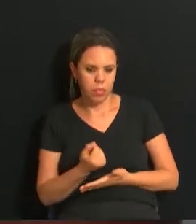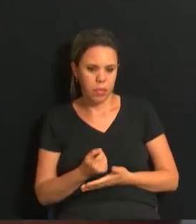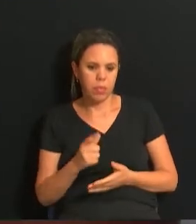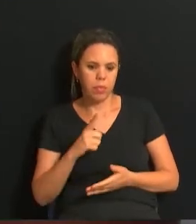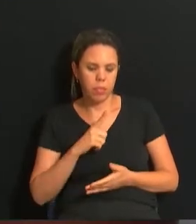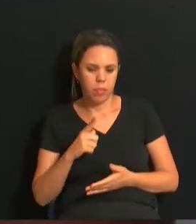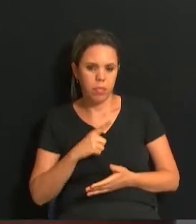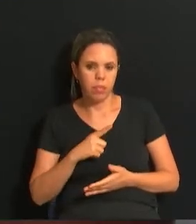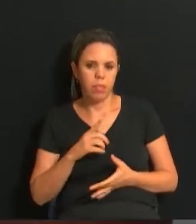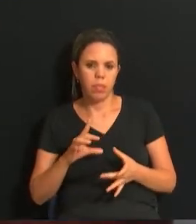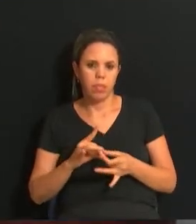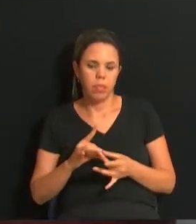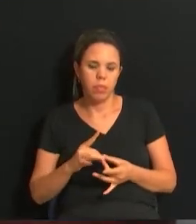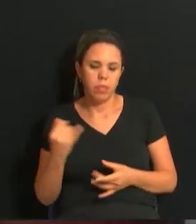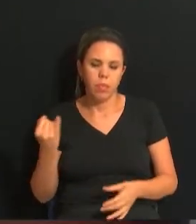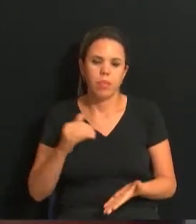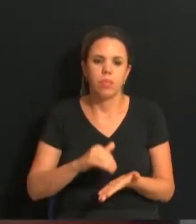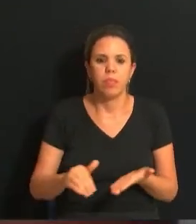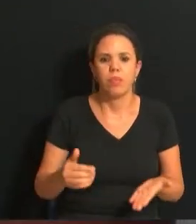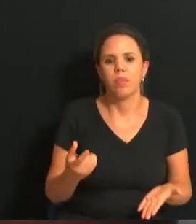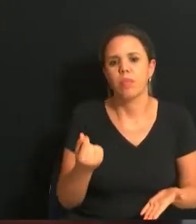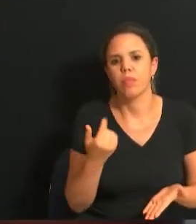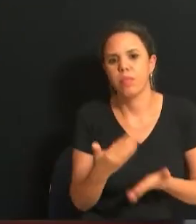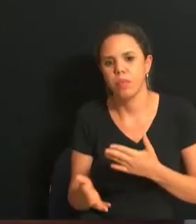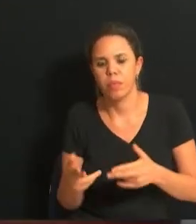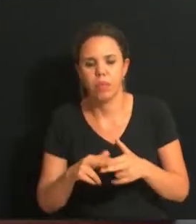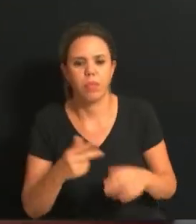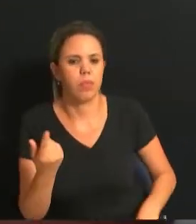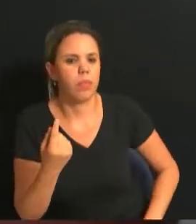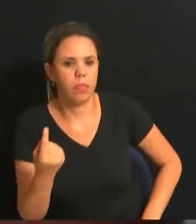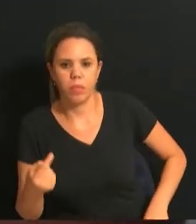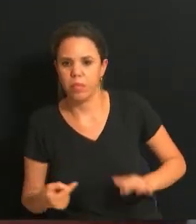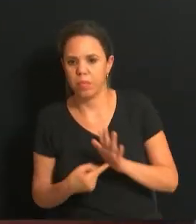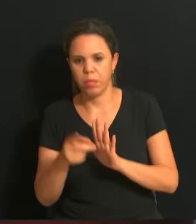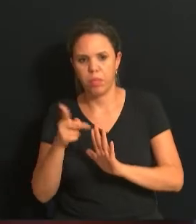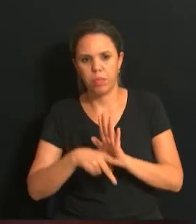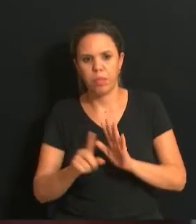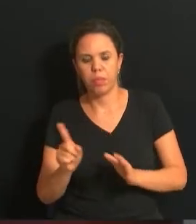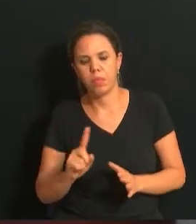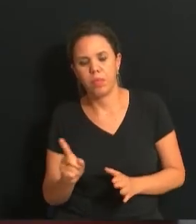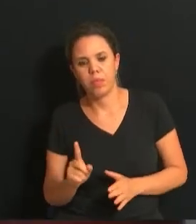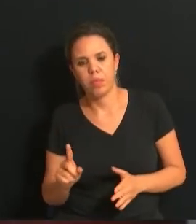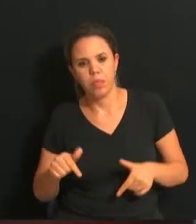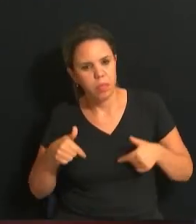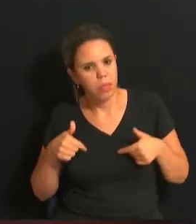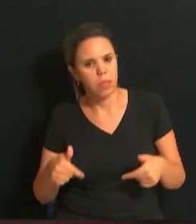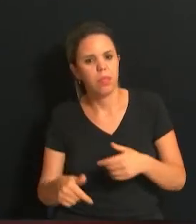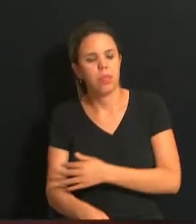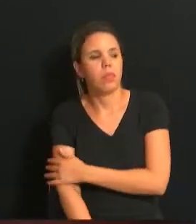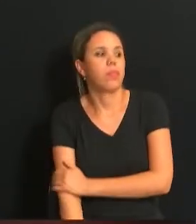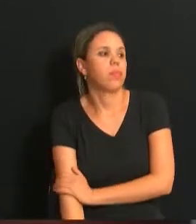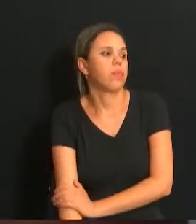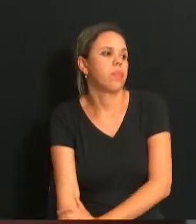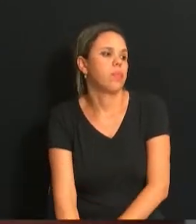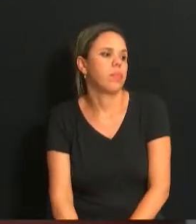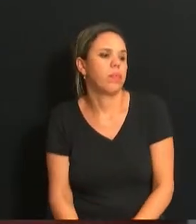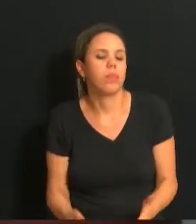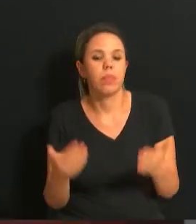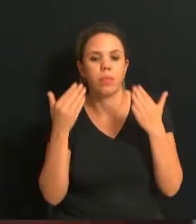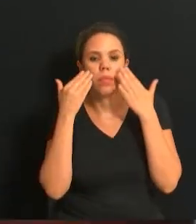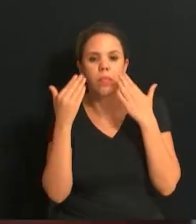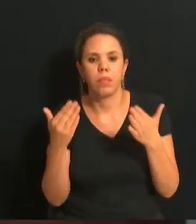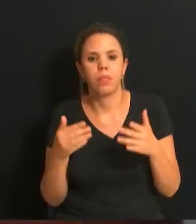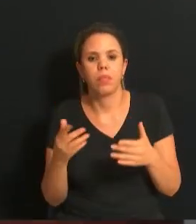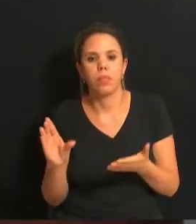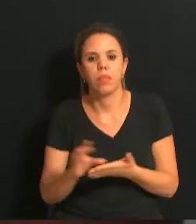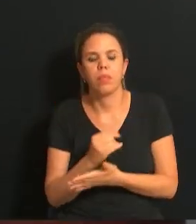pastas importantes que tem perdido verba porque não apresenta projeto, não empenha diante dos recursos